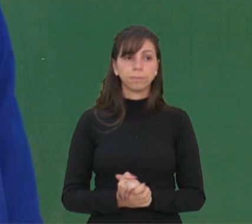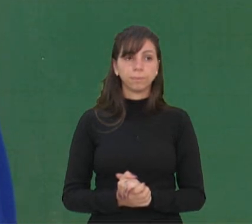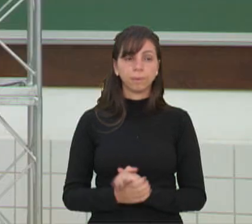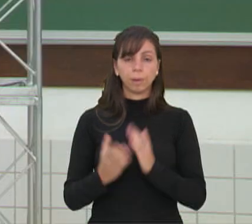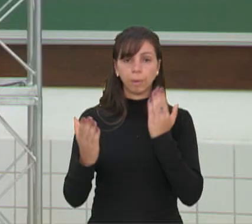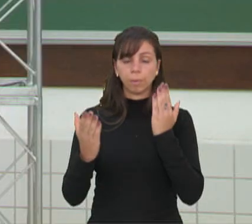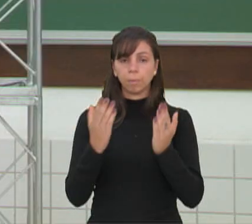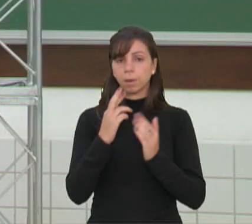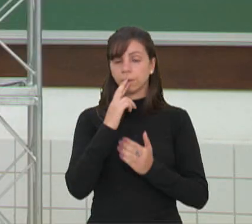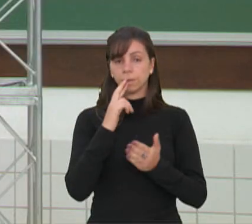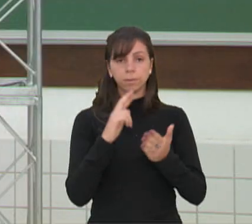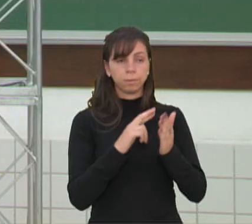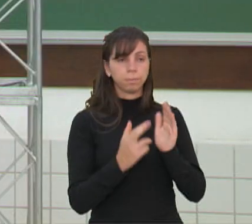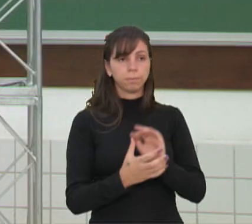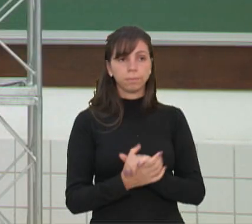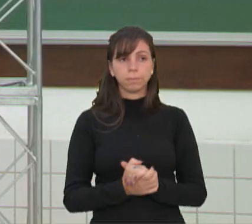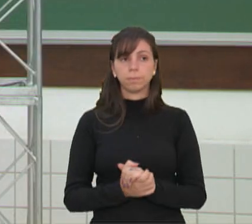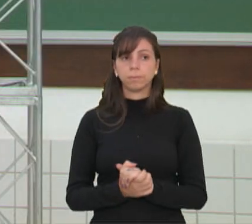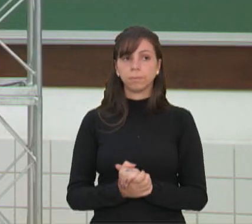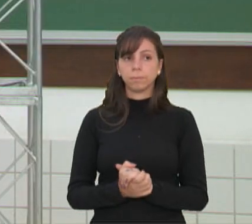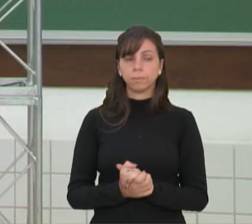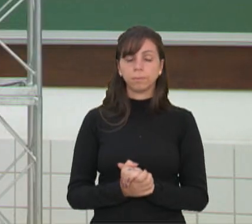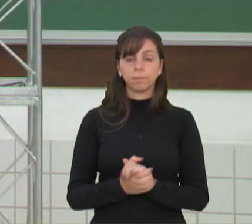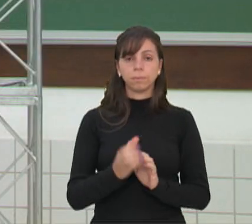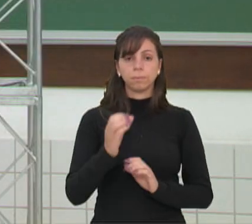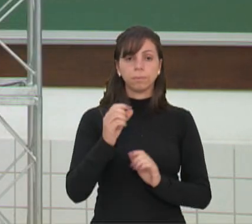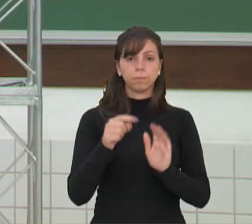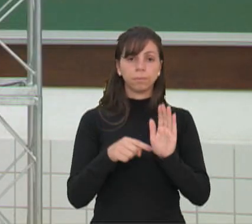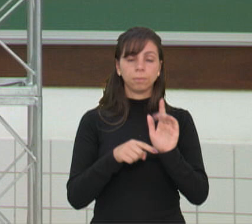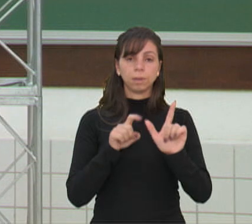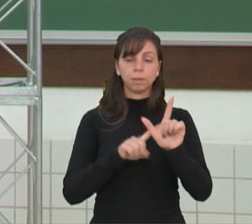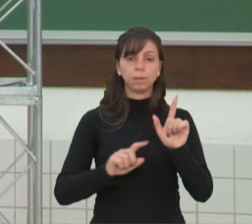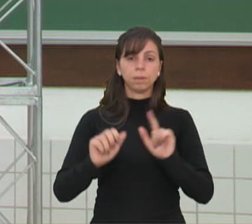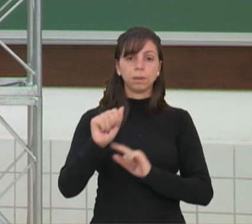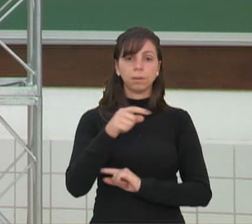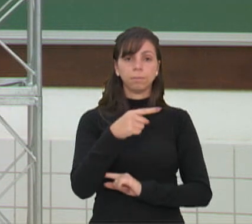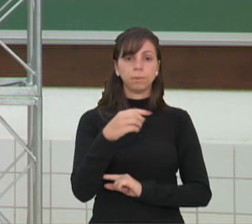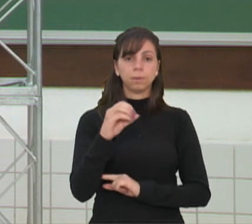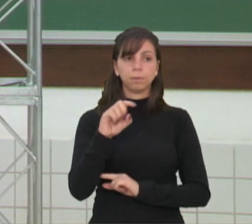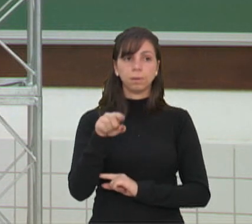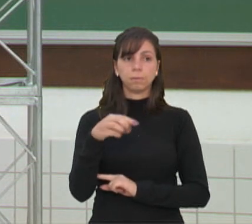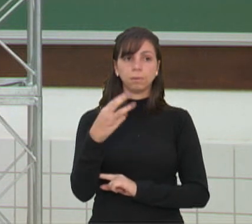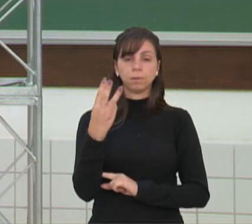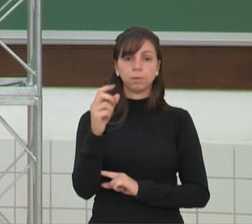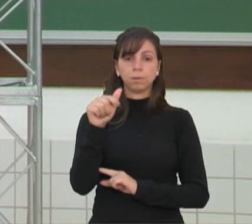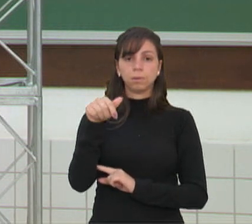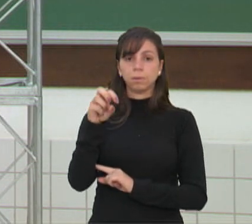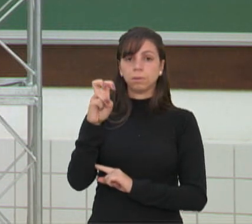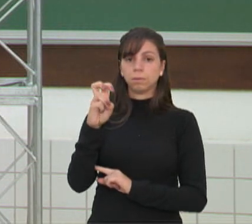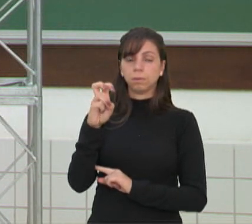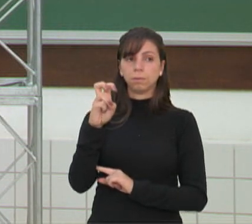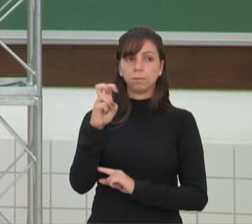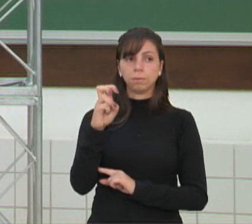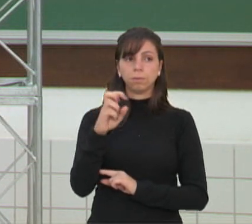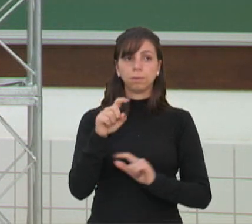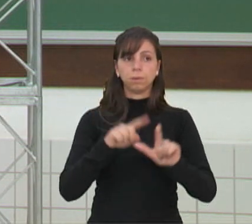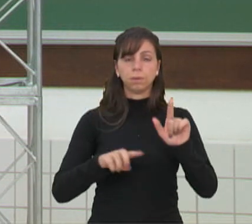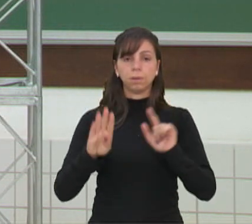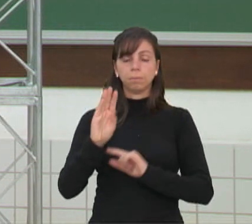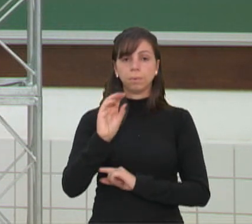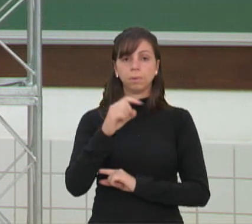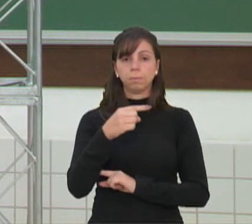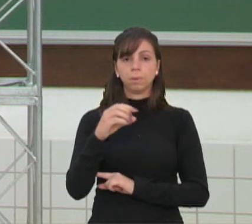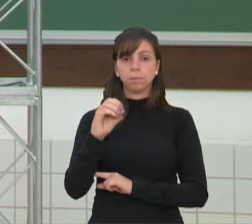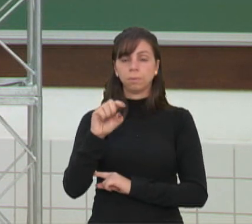Ó. A letra A aqui deu menos 0,375 e a letra B, menos 0,8.